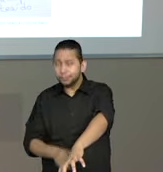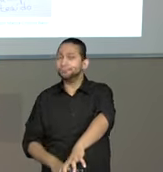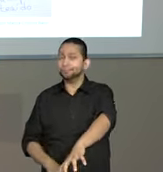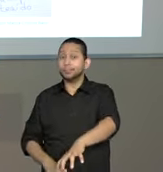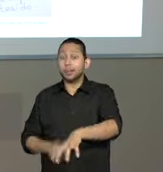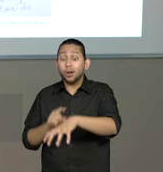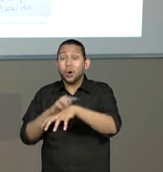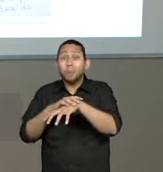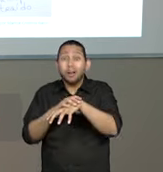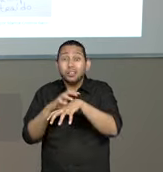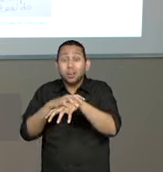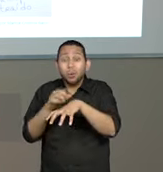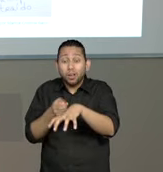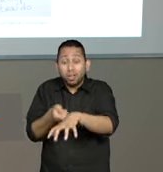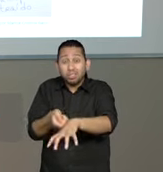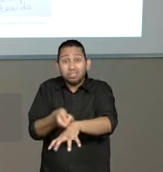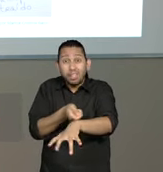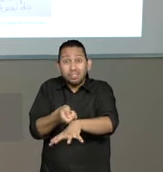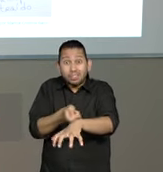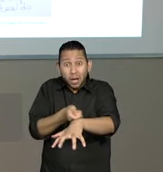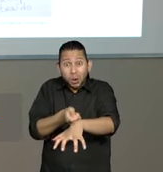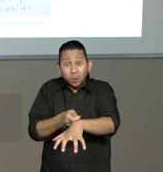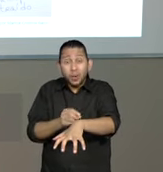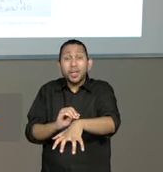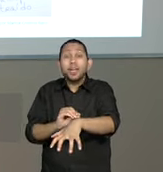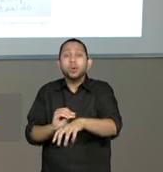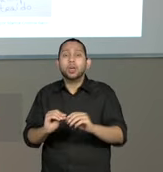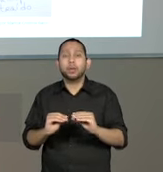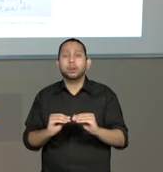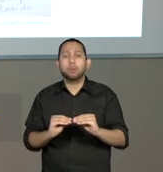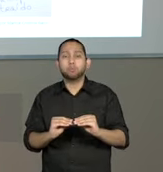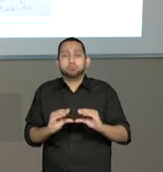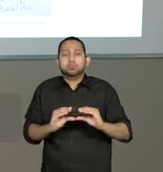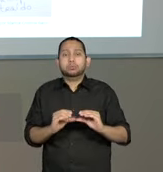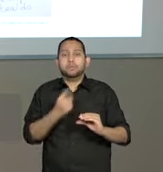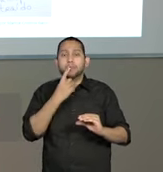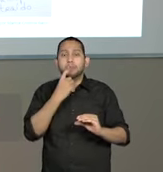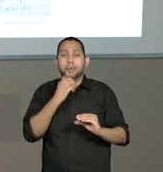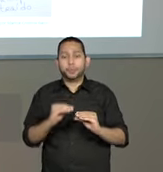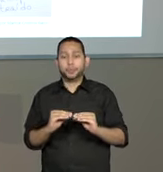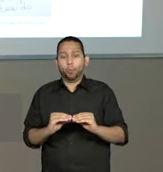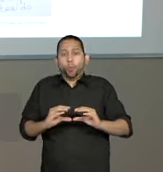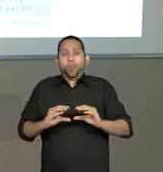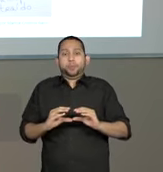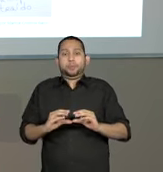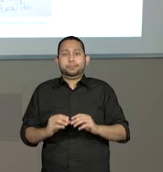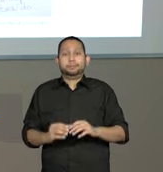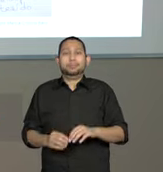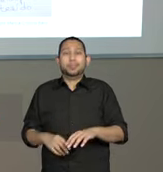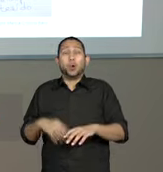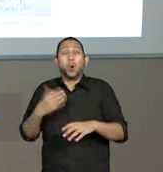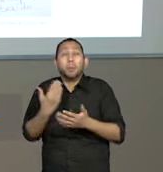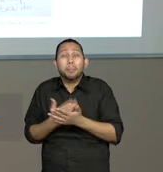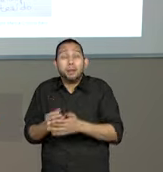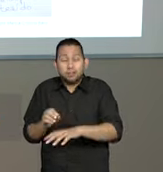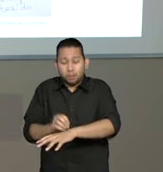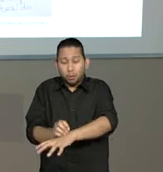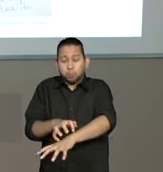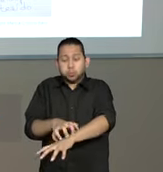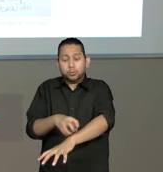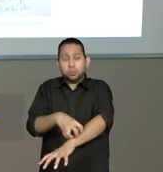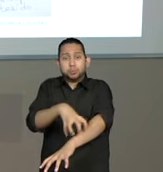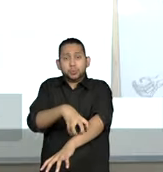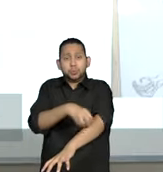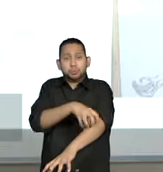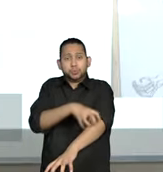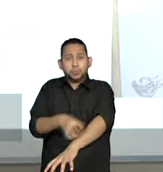se inflamam. Quando há uma inflamação desses tendões, nós dizemos que a pessoa tem tendinite. E a